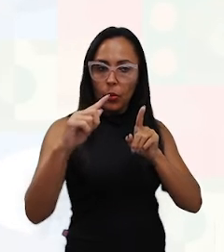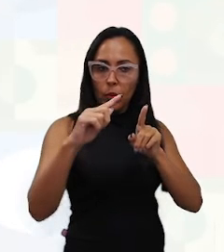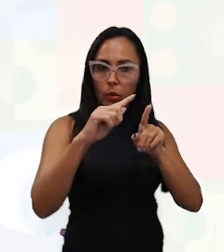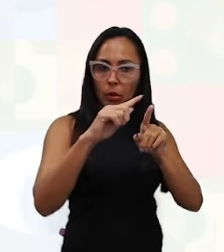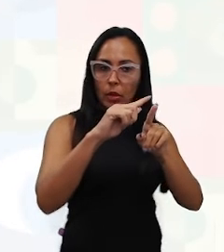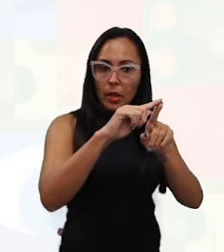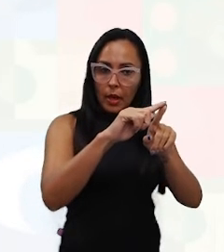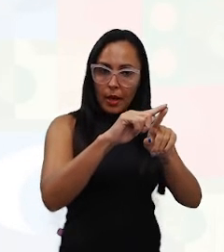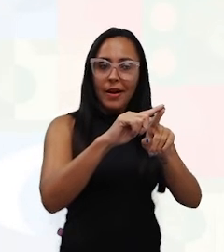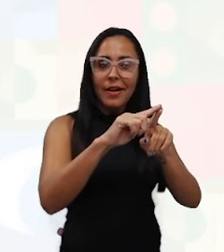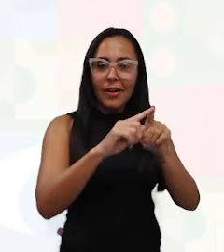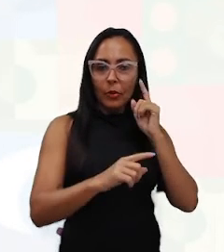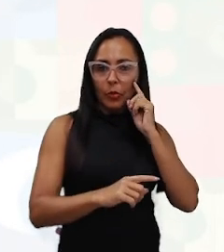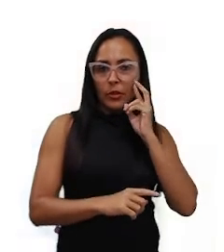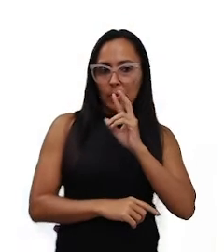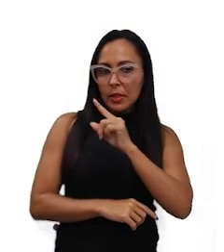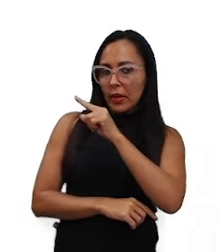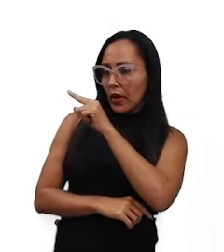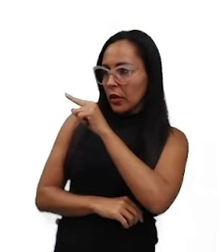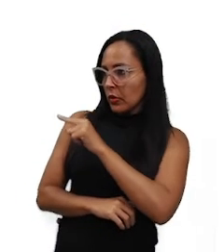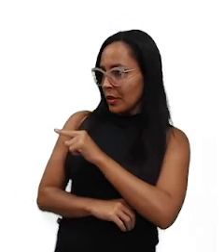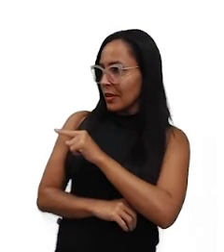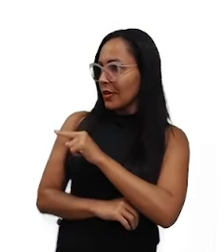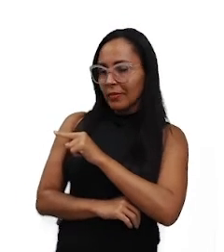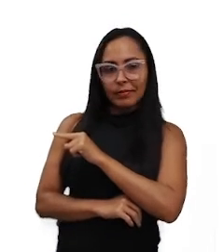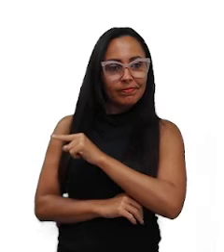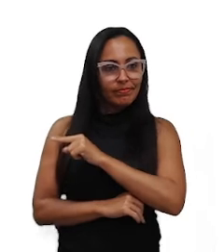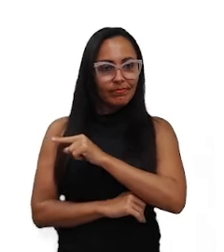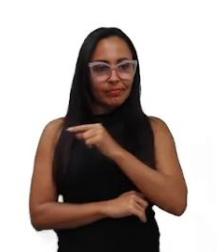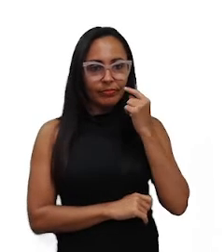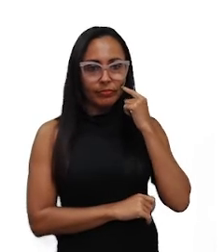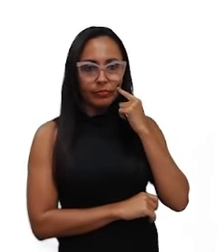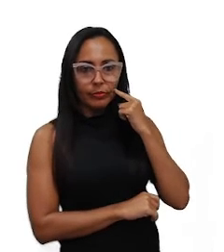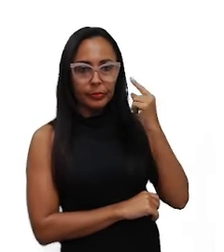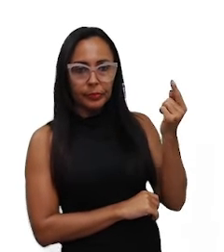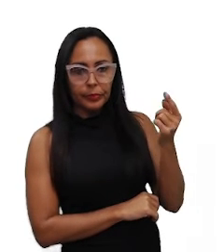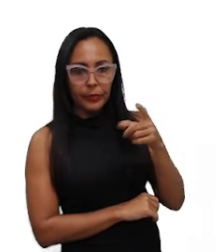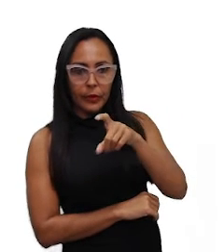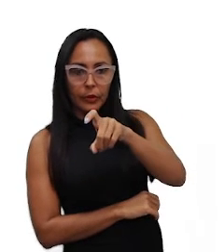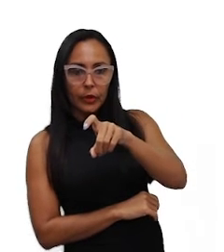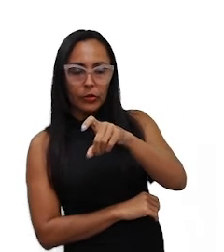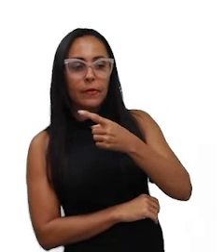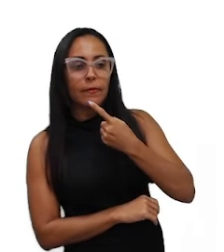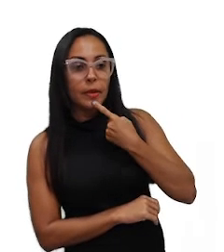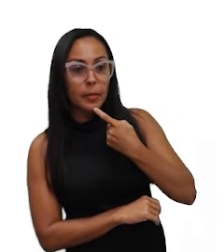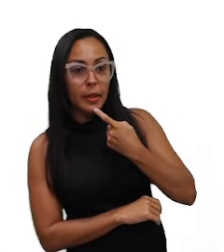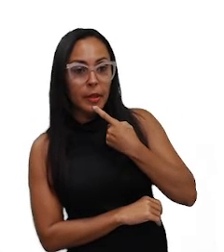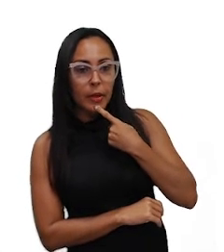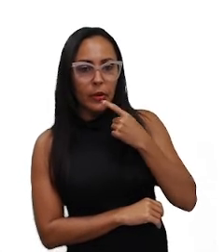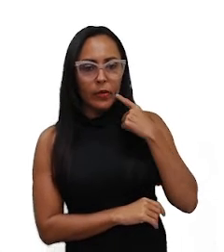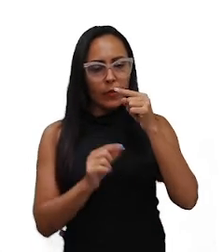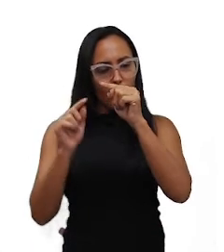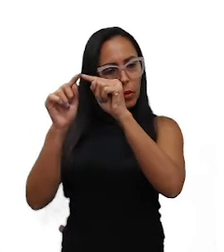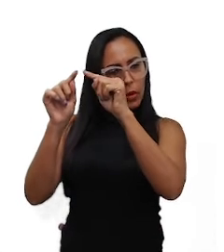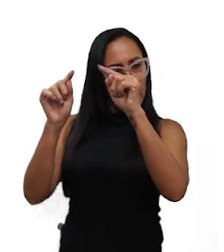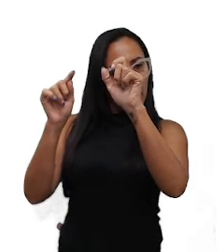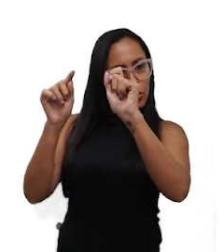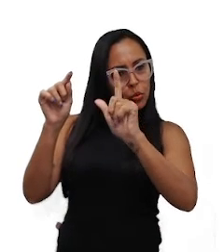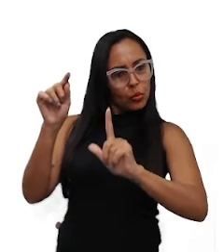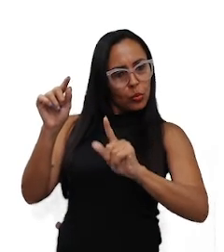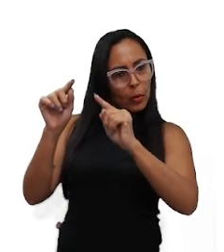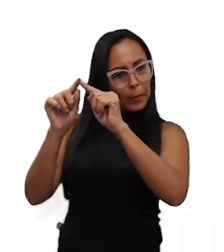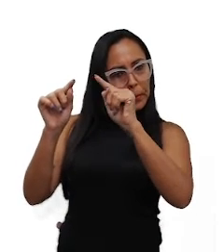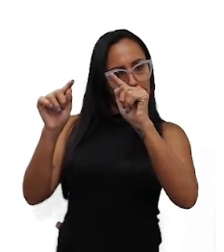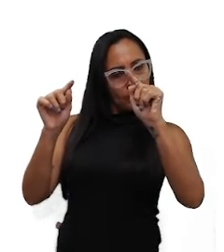fuga. Como vocês estão vendo ali, é um xizinho vermelho. Vai vir uma linha azul, né, que vai se encontrar